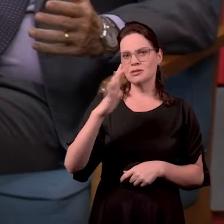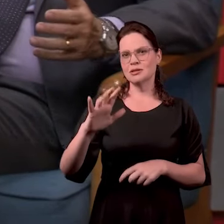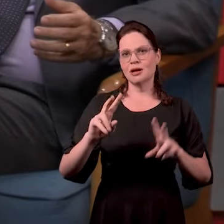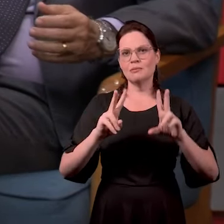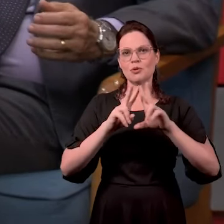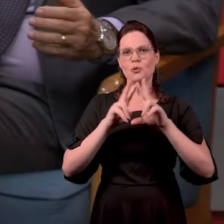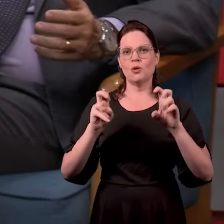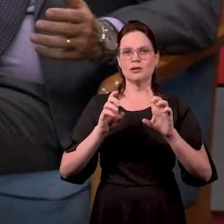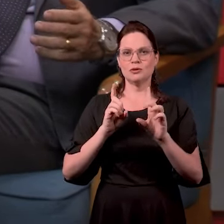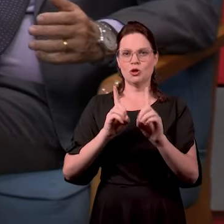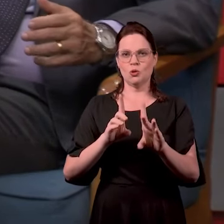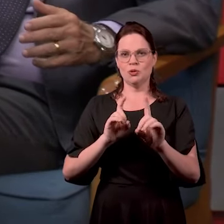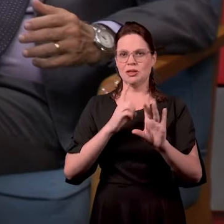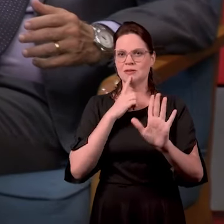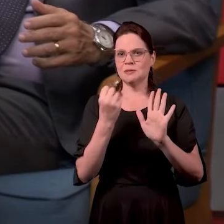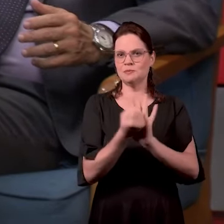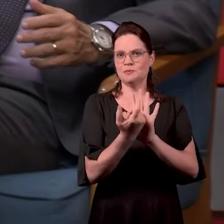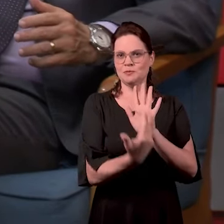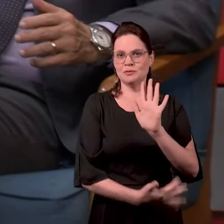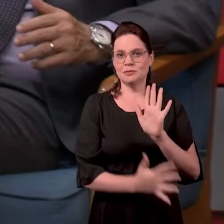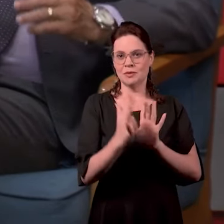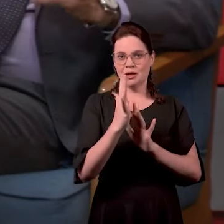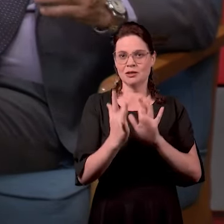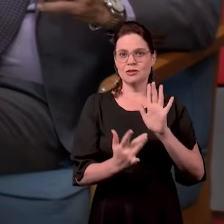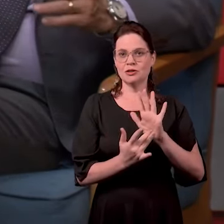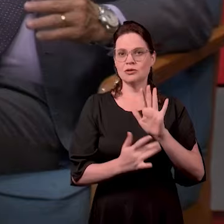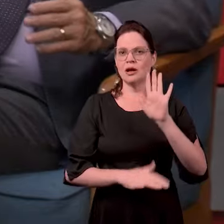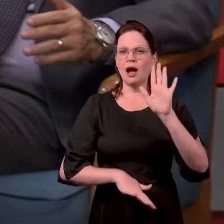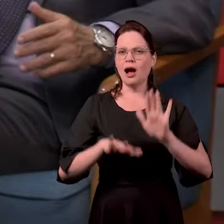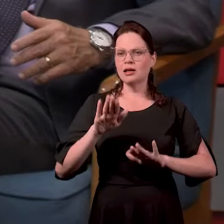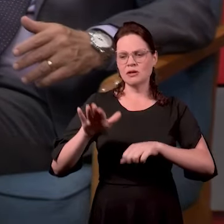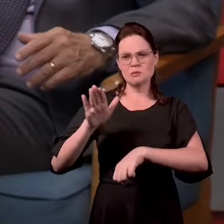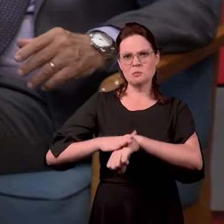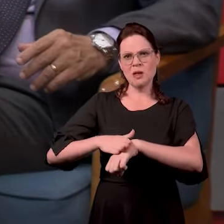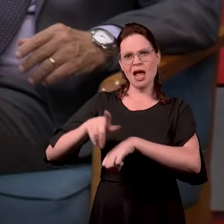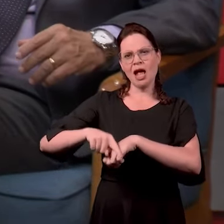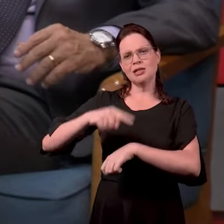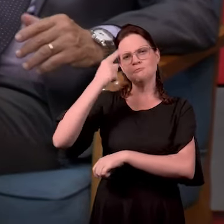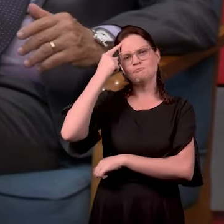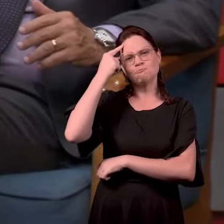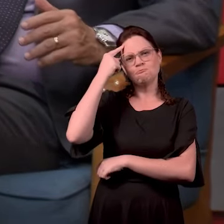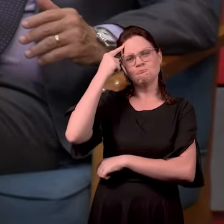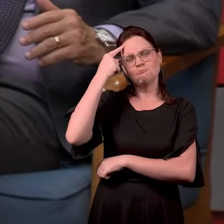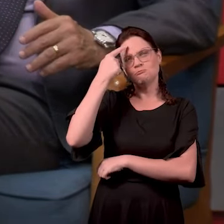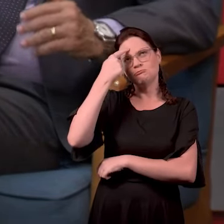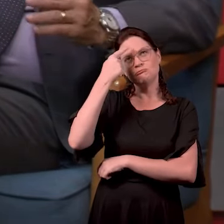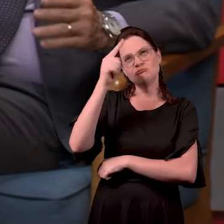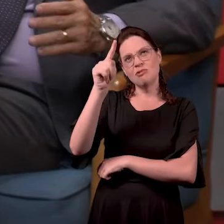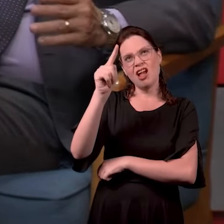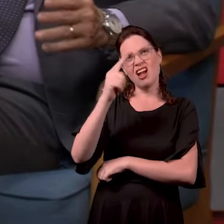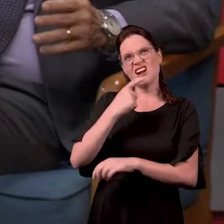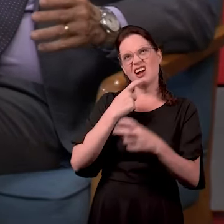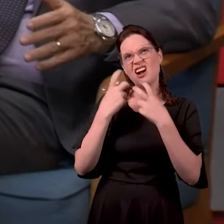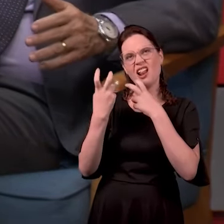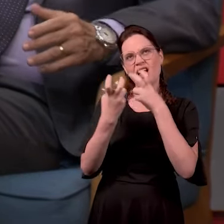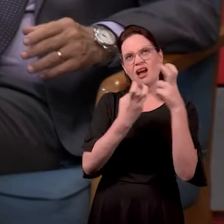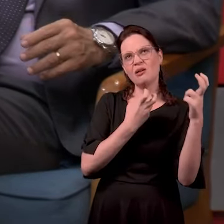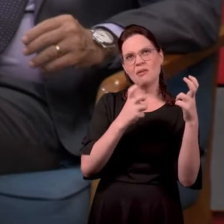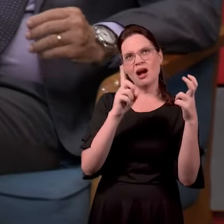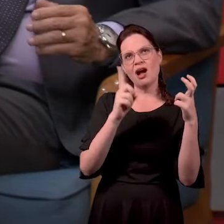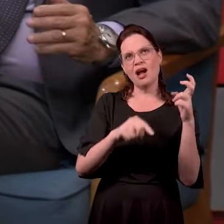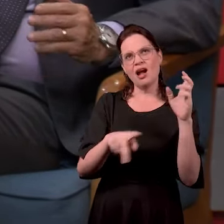mais profundidades com a doutrina, às vezes tiram suas conclusões de que o clamor pelo sangue